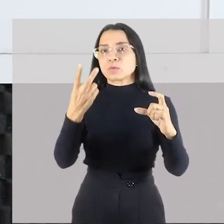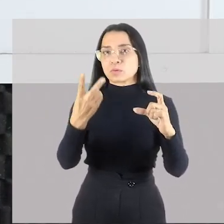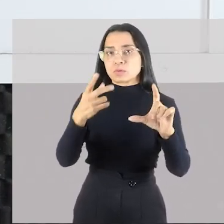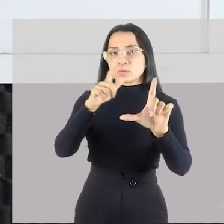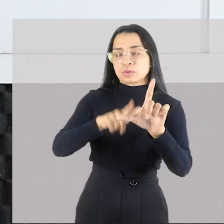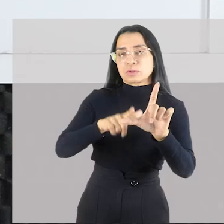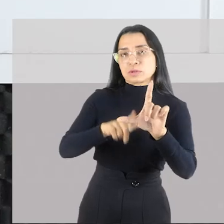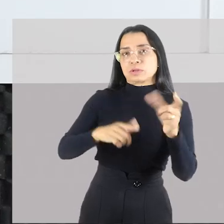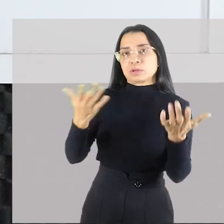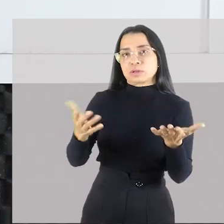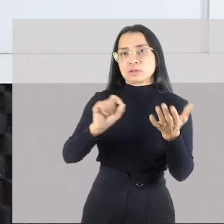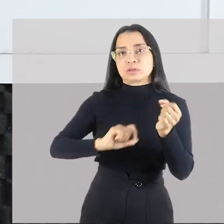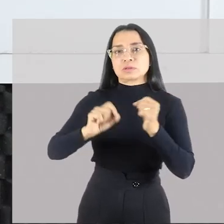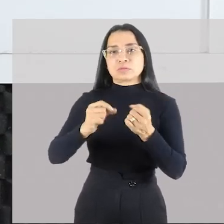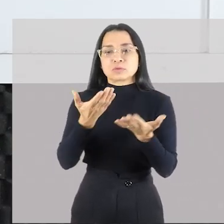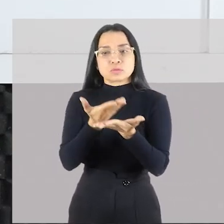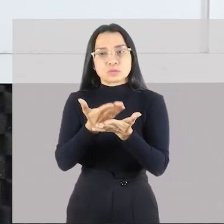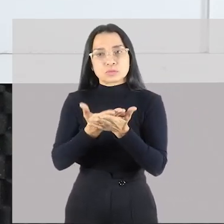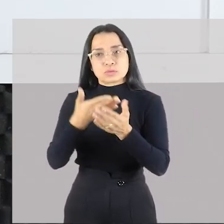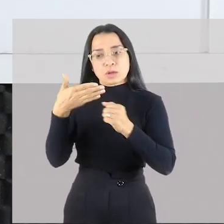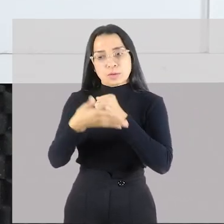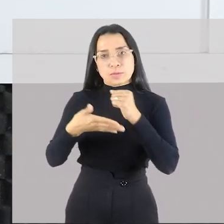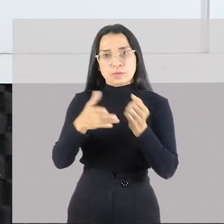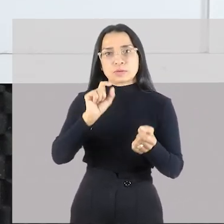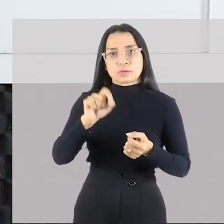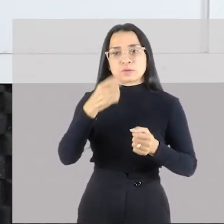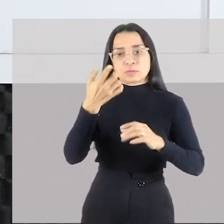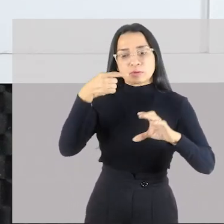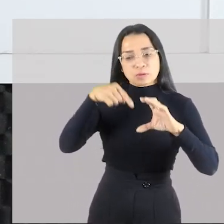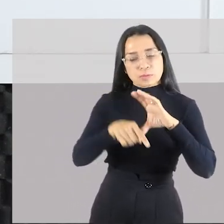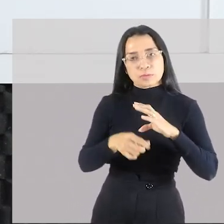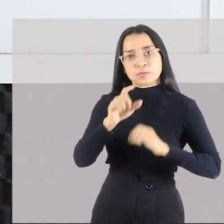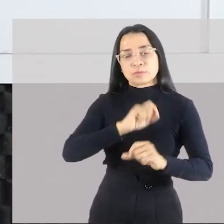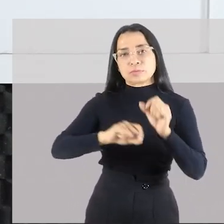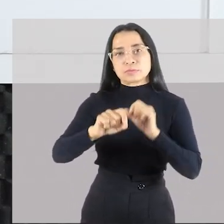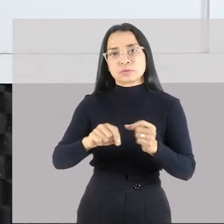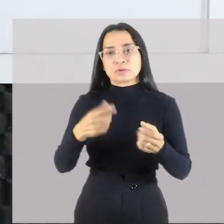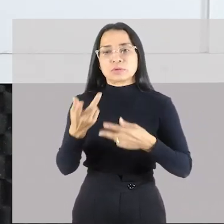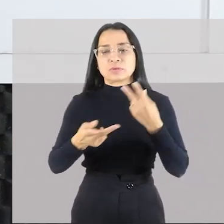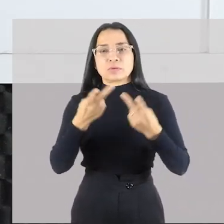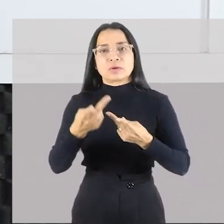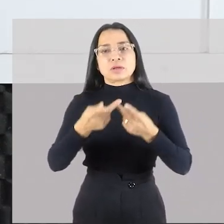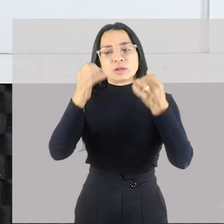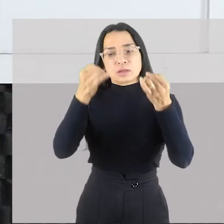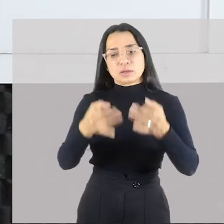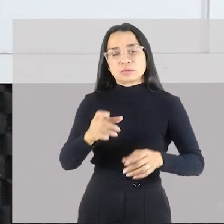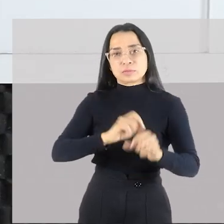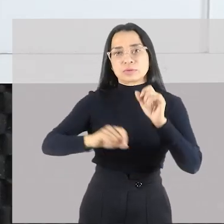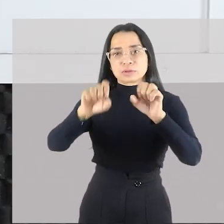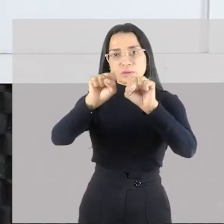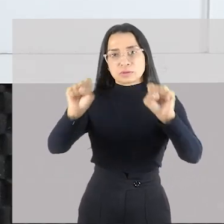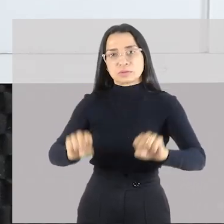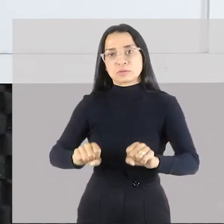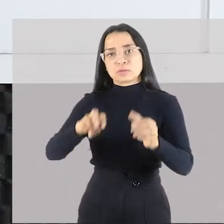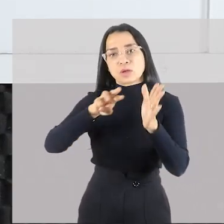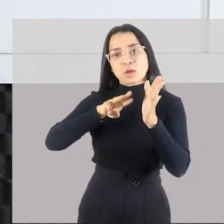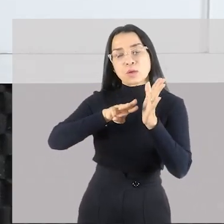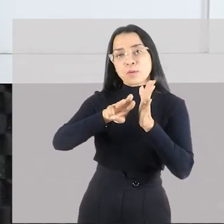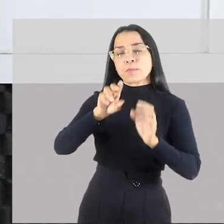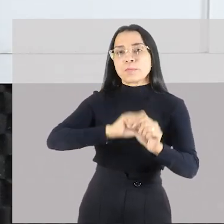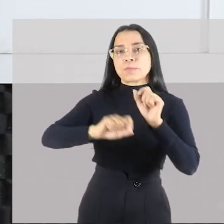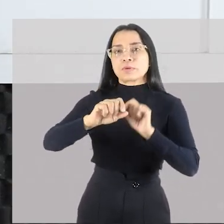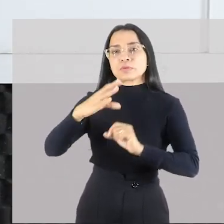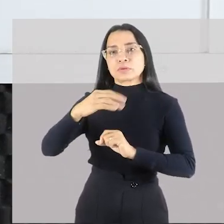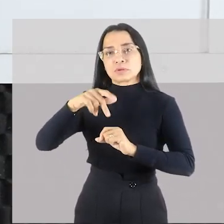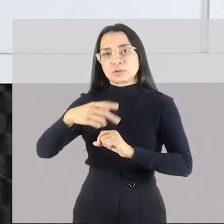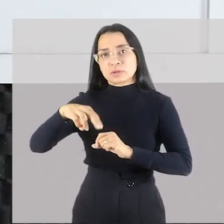Então a gente vai dar a parte mais básica, né? E depois a gente vai aprofundar um pouquinho, falar de discussão de sistema, falar de método de Cramer,